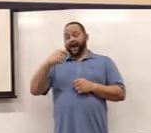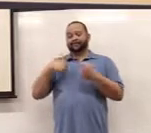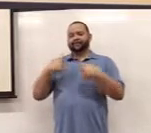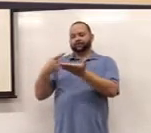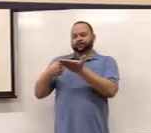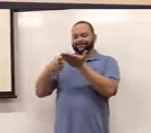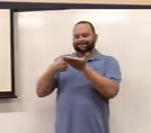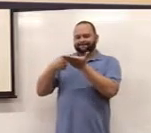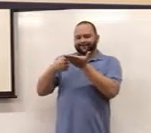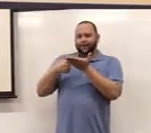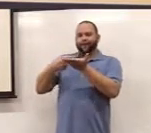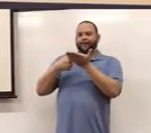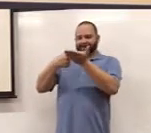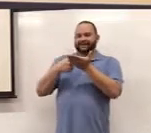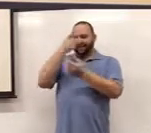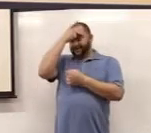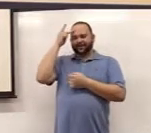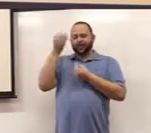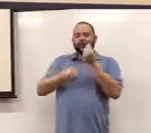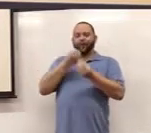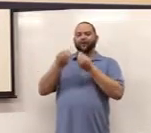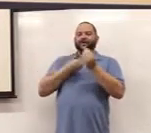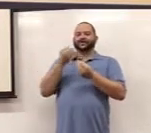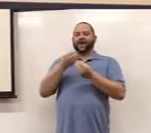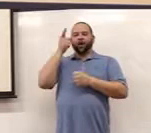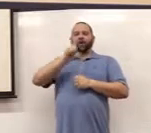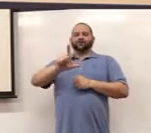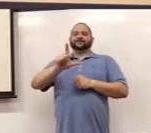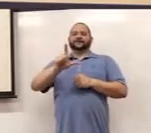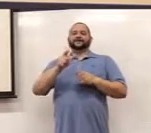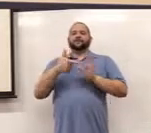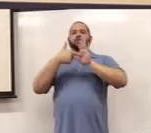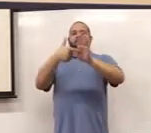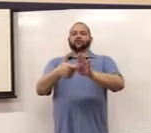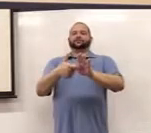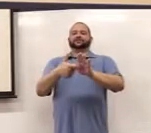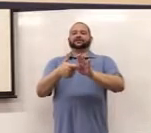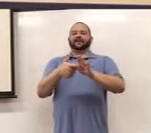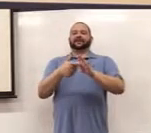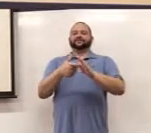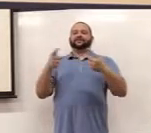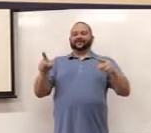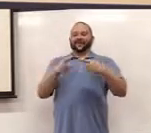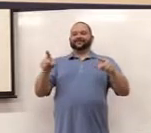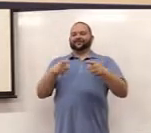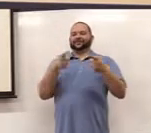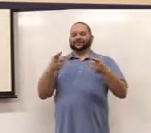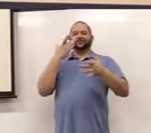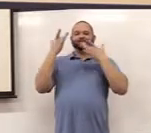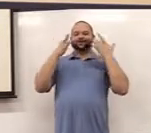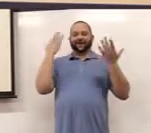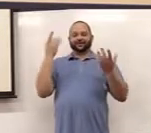como que poderia tocar essa música e tal. Então a Missa Solene dele para esse concerto virou em dois dígitos e virou três grandes hinos.